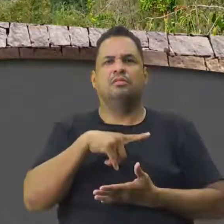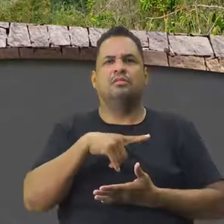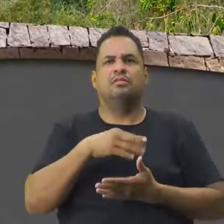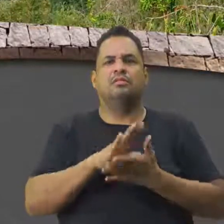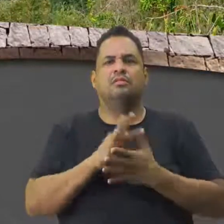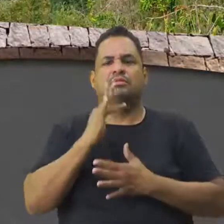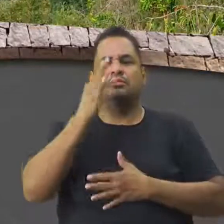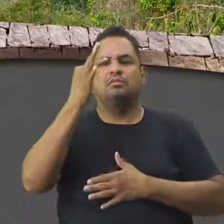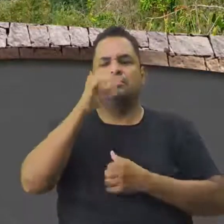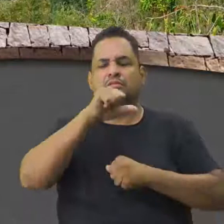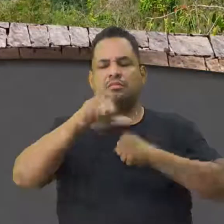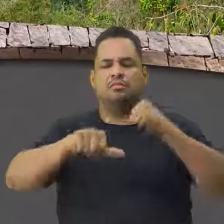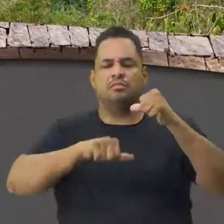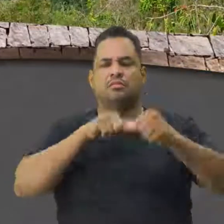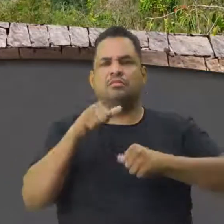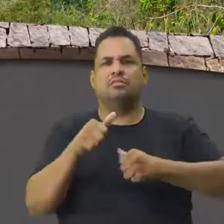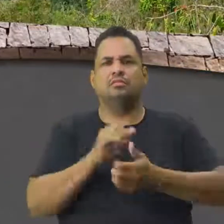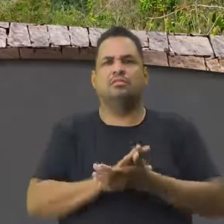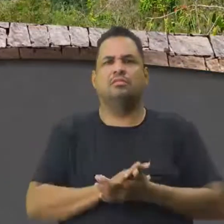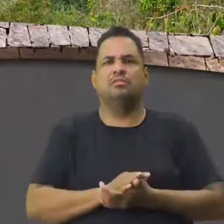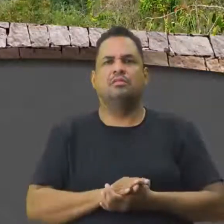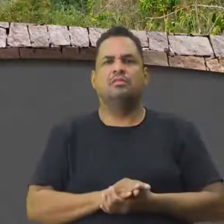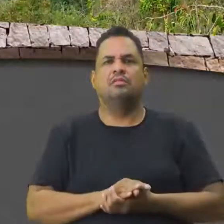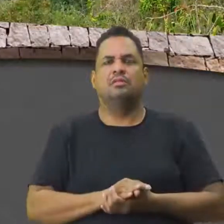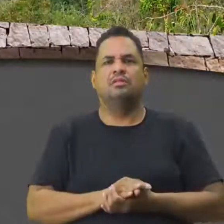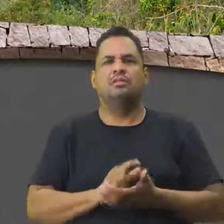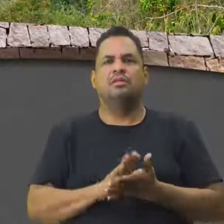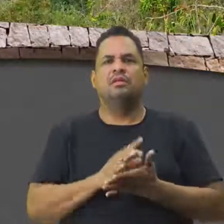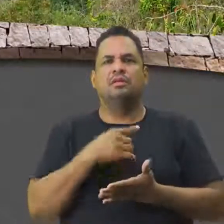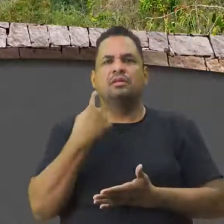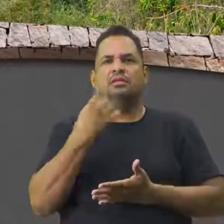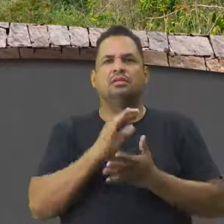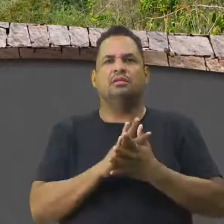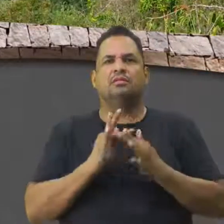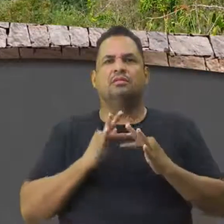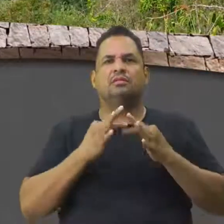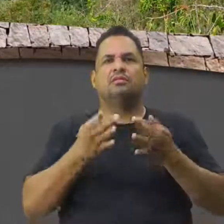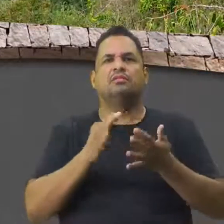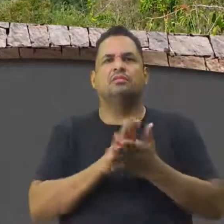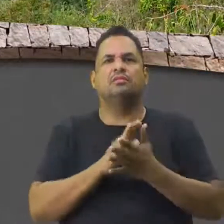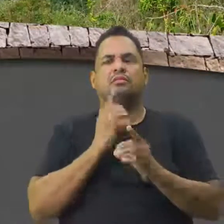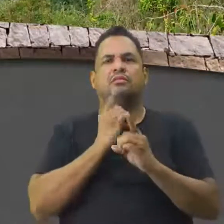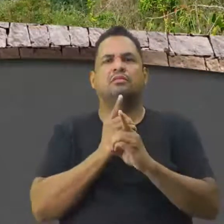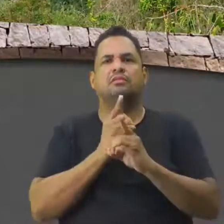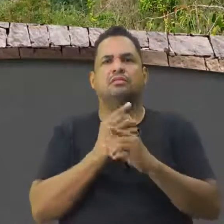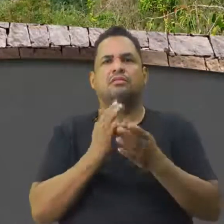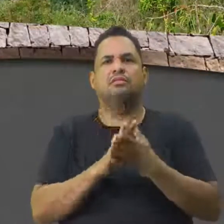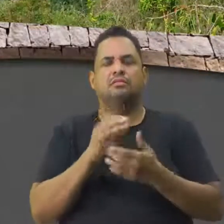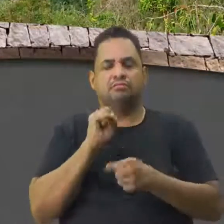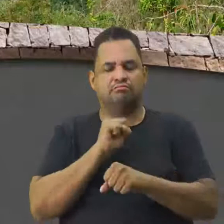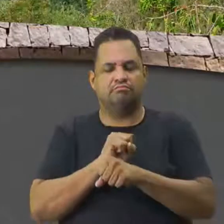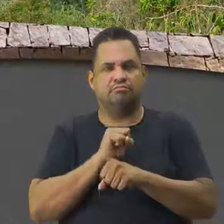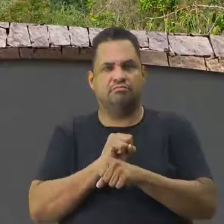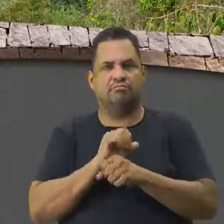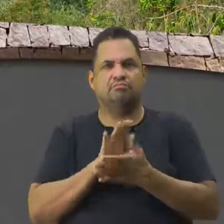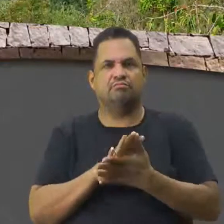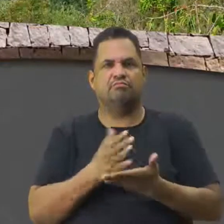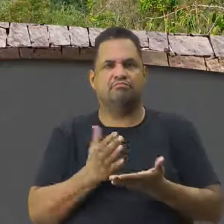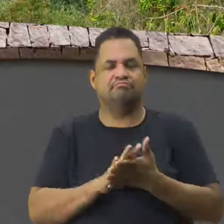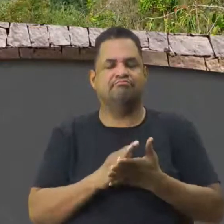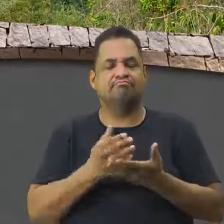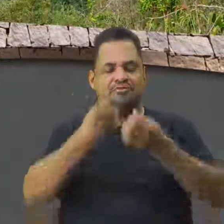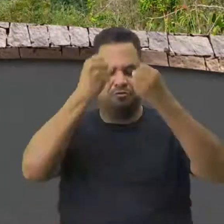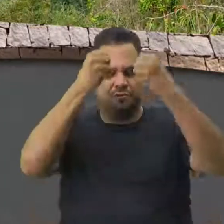futuro transformador. Tá? Portanto, nós estamos chegando ao final de mais um encontro. Eu espero que eu tenha sido bem claro